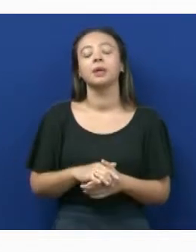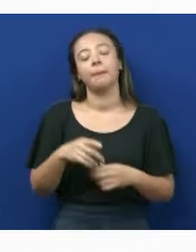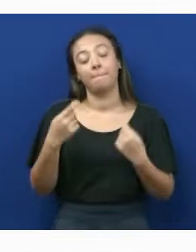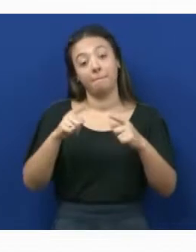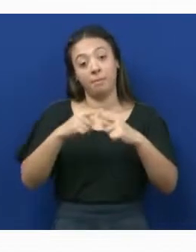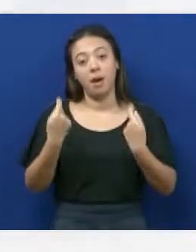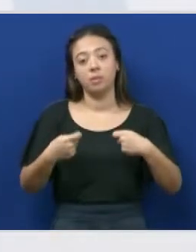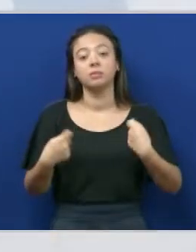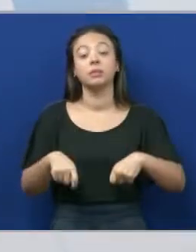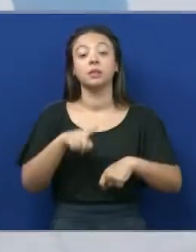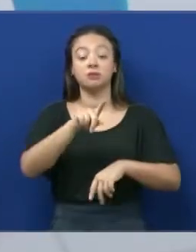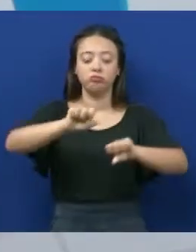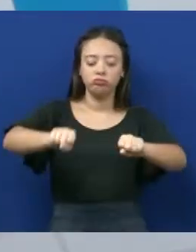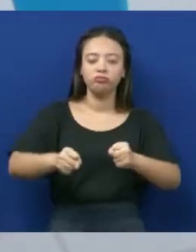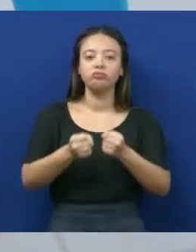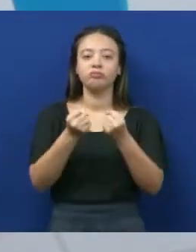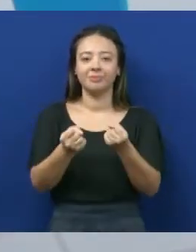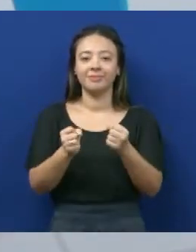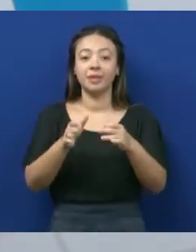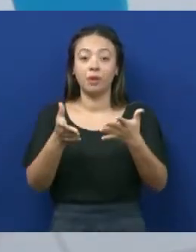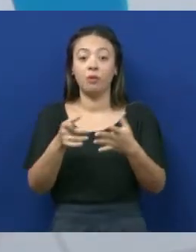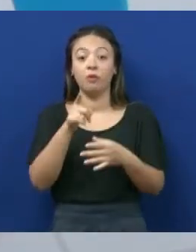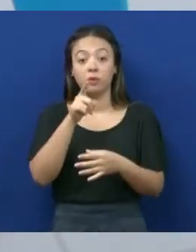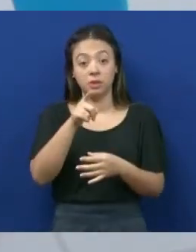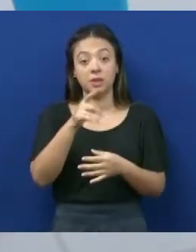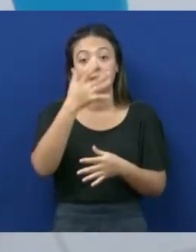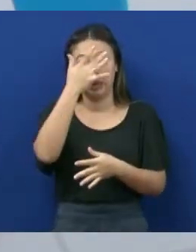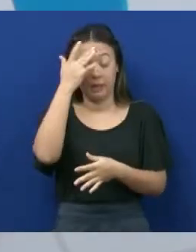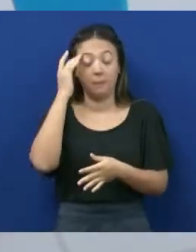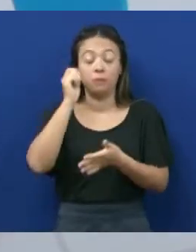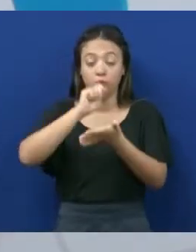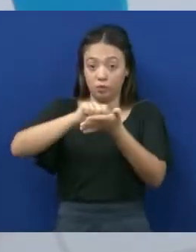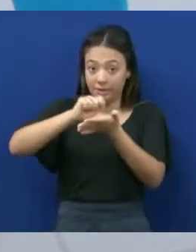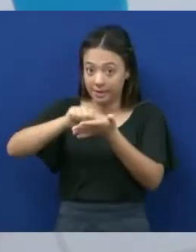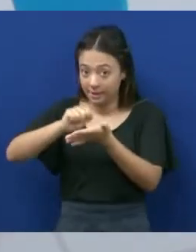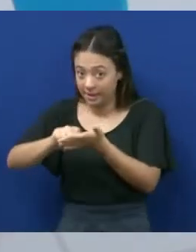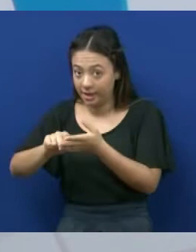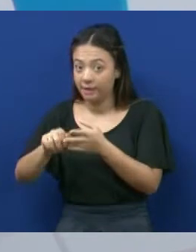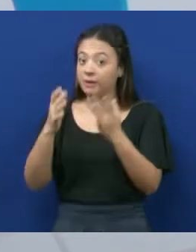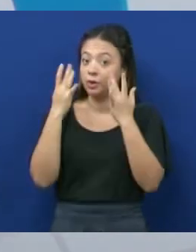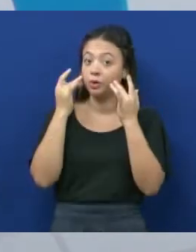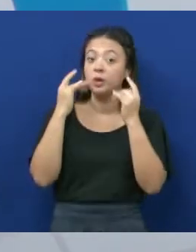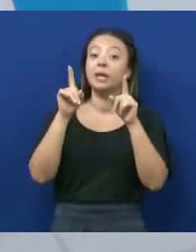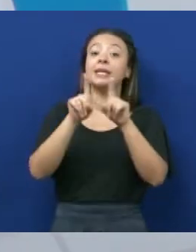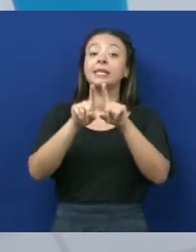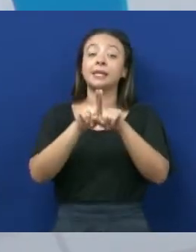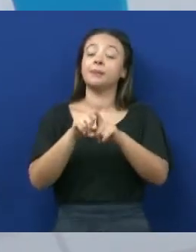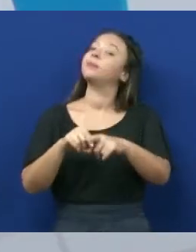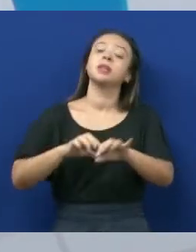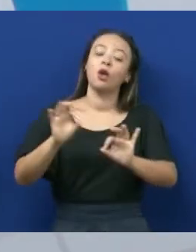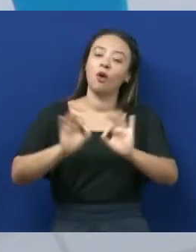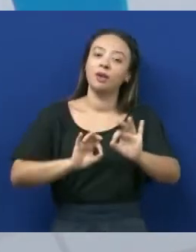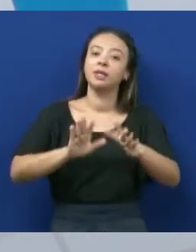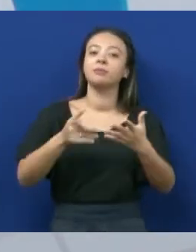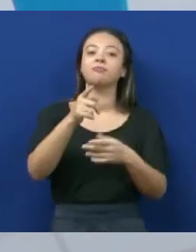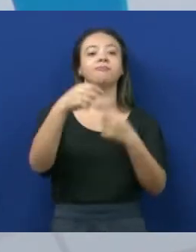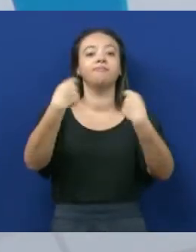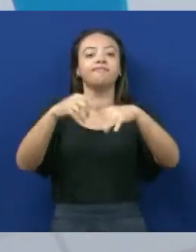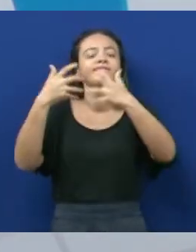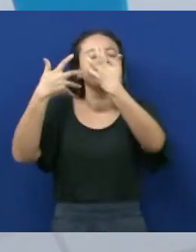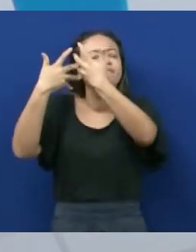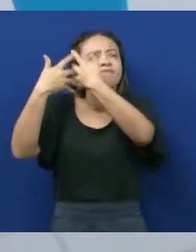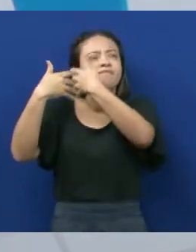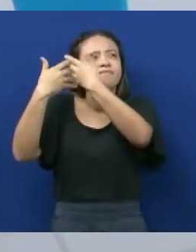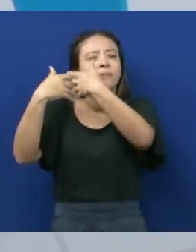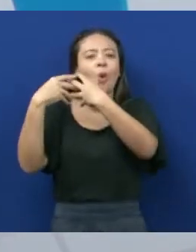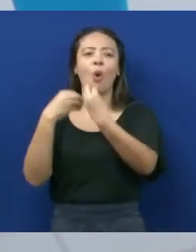e busca. E como você vai ser o dramaturgo, aliás, e o diretor, você vai ter que pensar um pouquinho mais. E como é que você